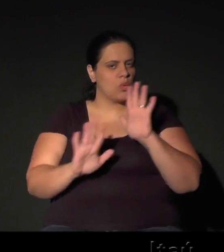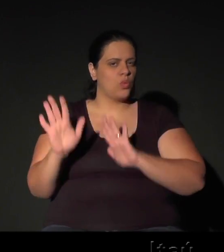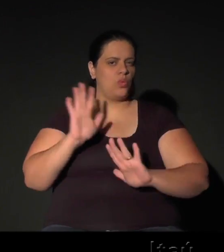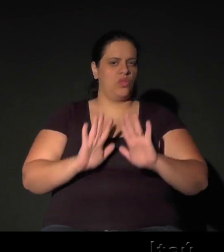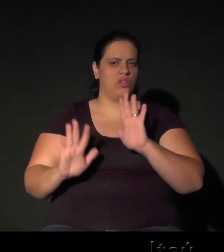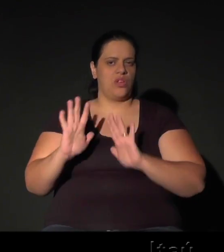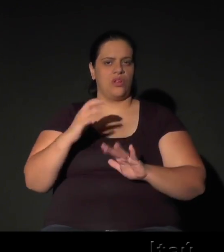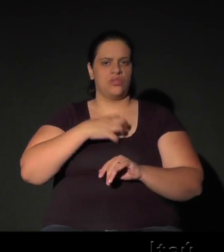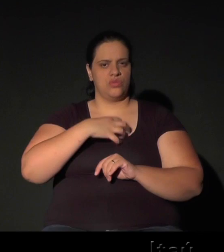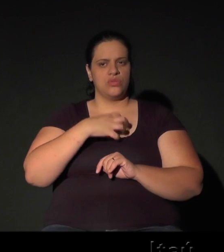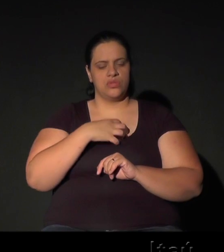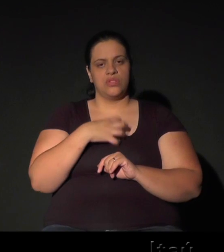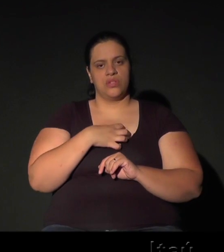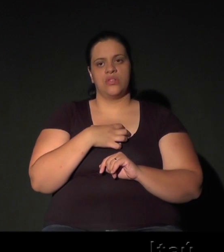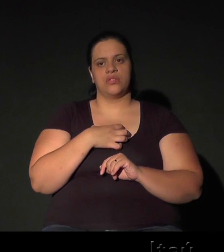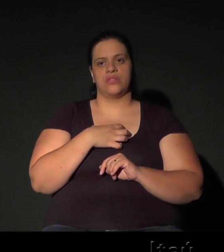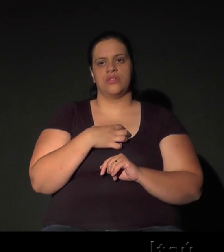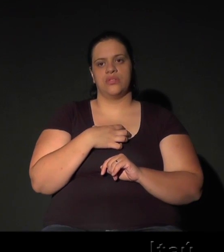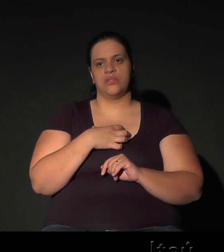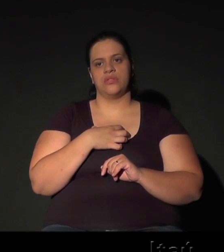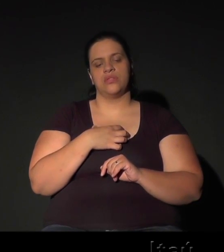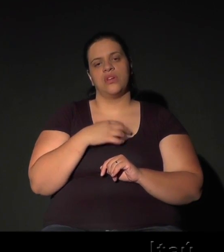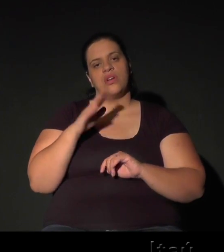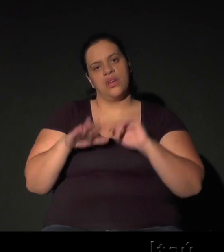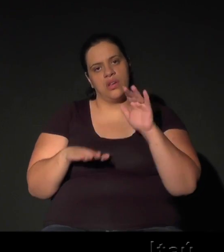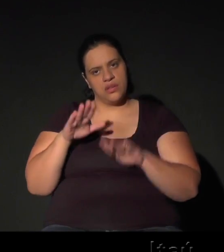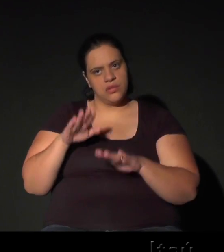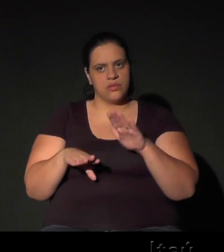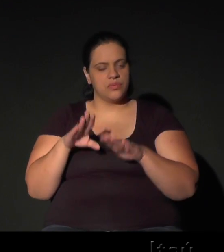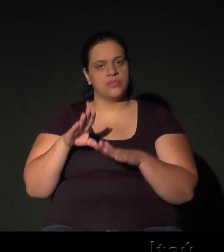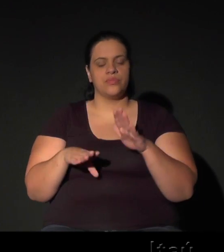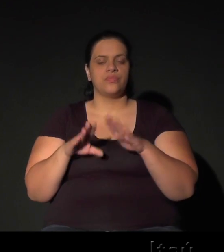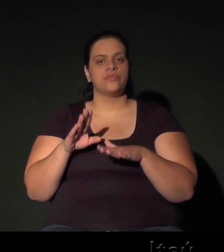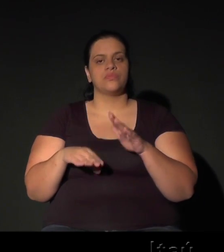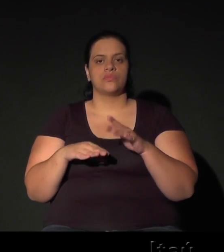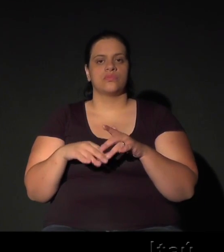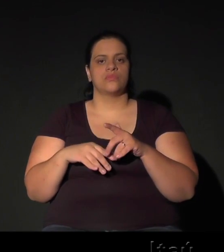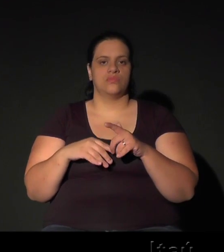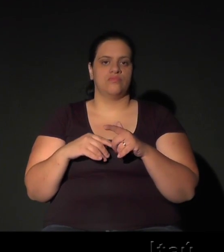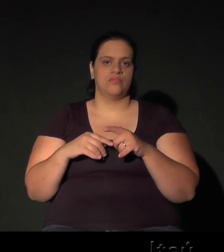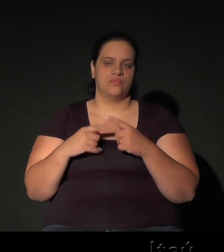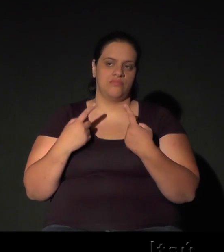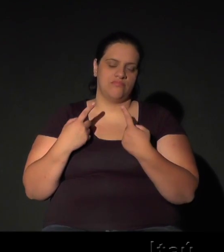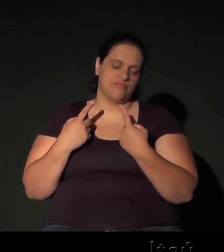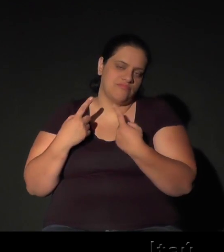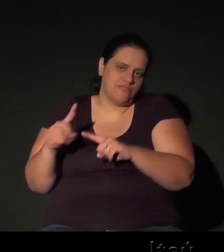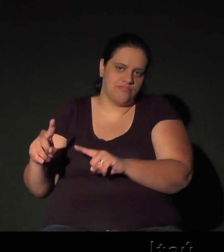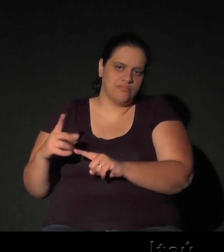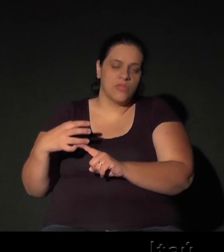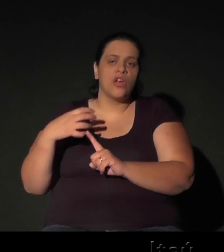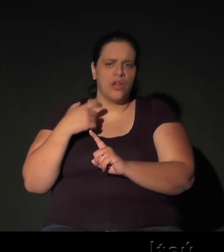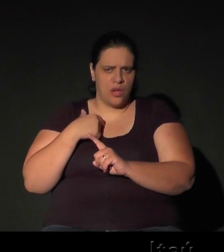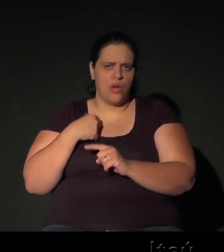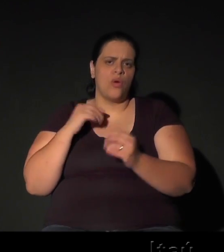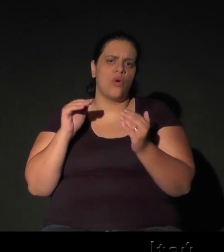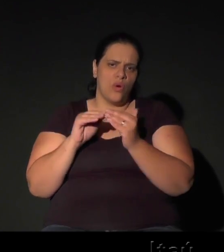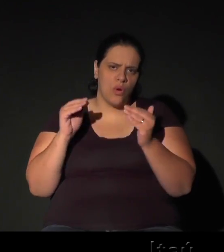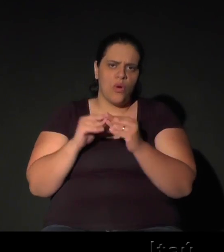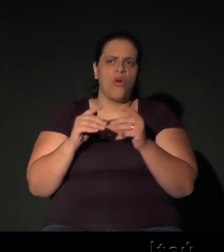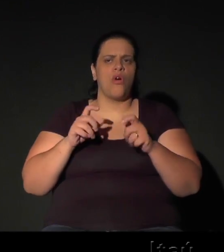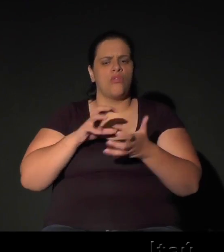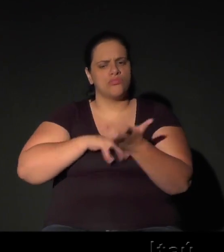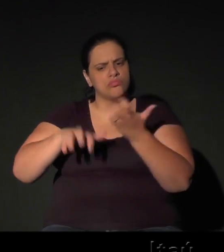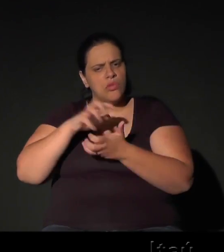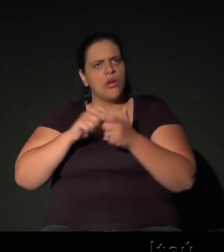cuidado na forma como a gente vai eh muitas vezes eh rebater isso eu sou super a favor de expor de fazer